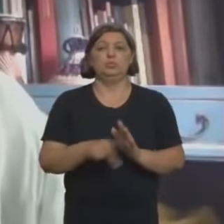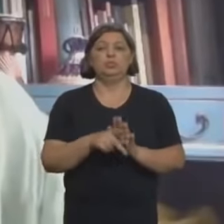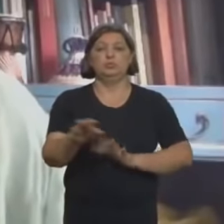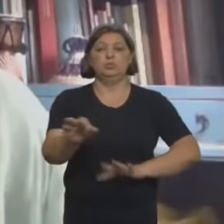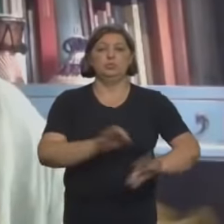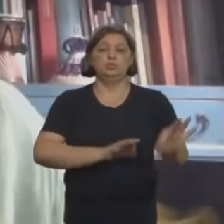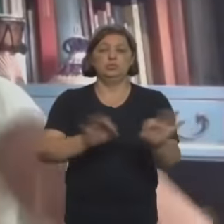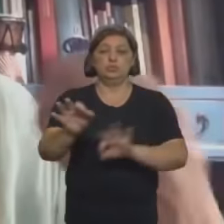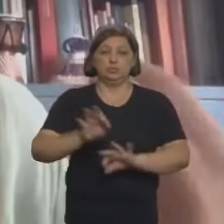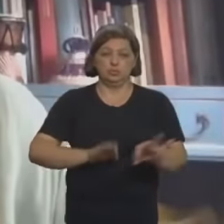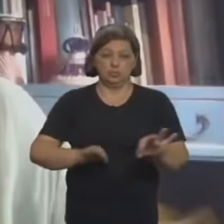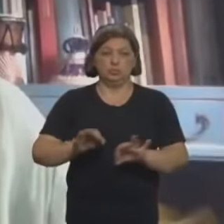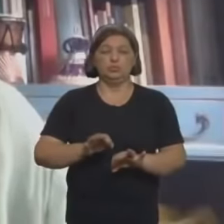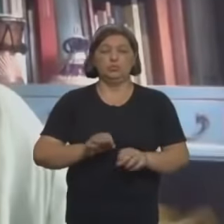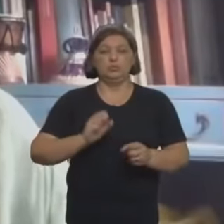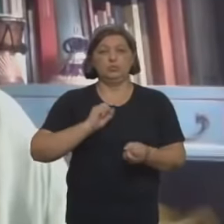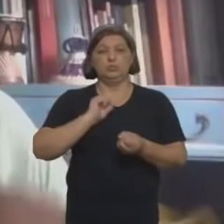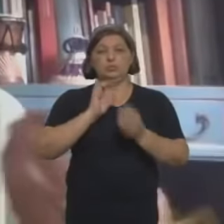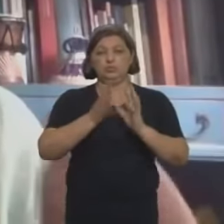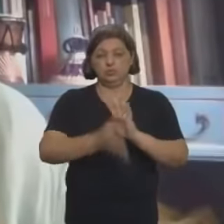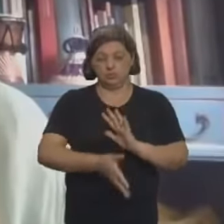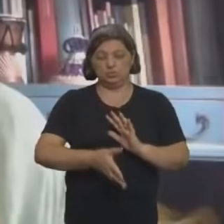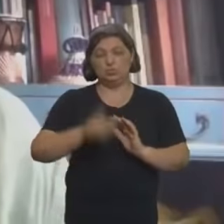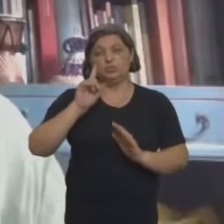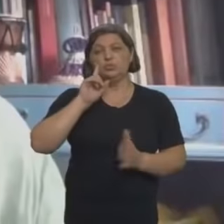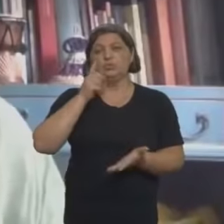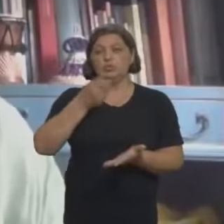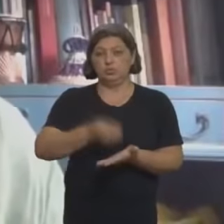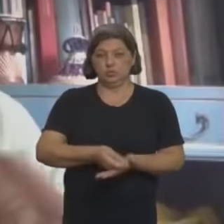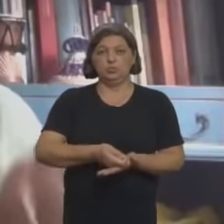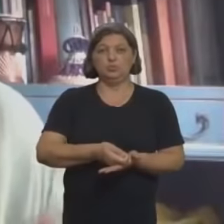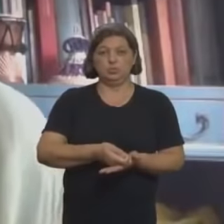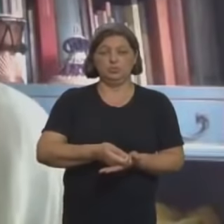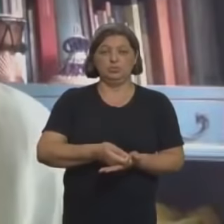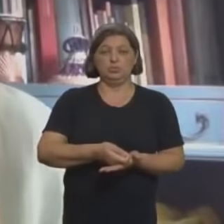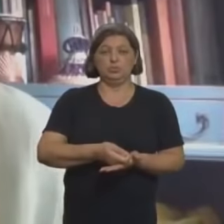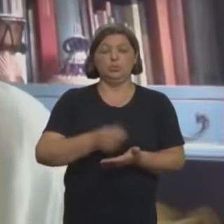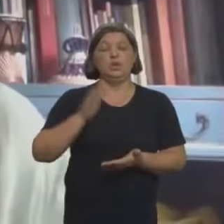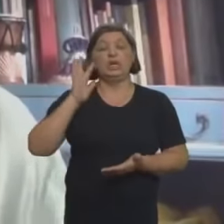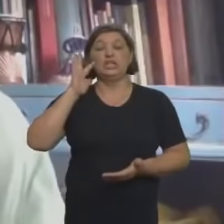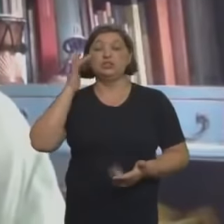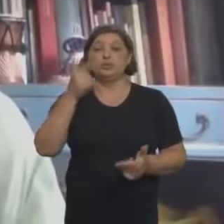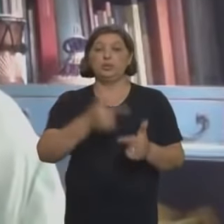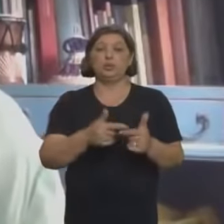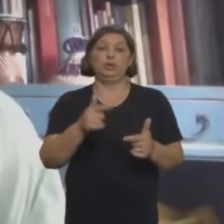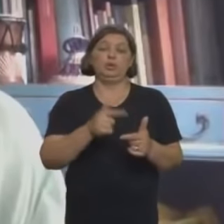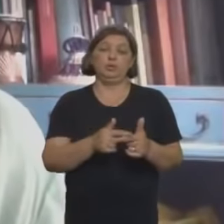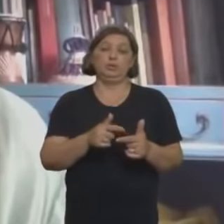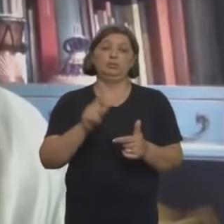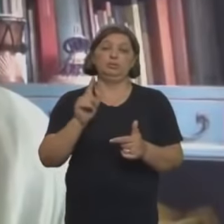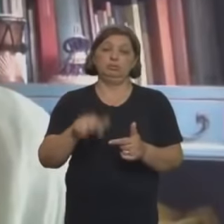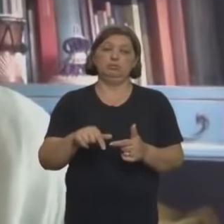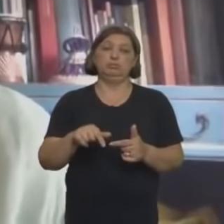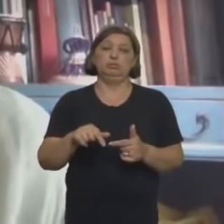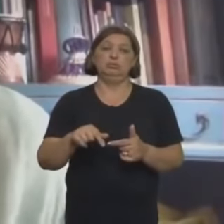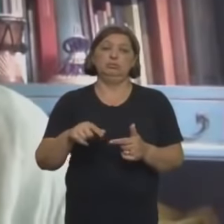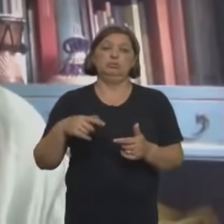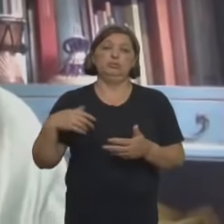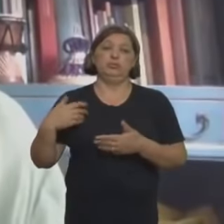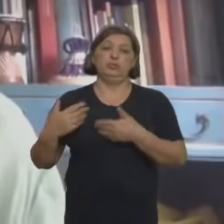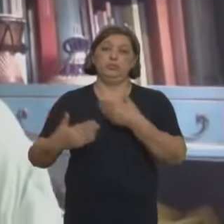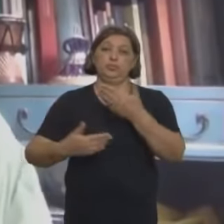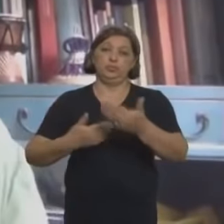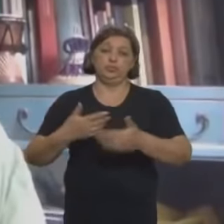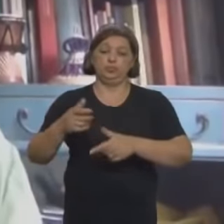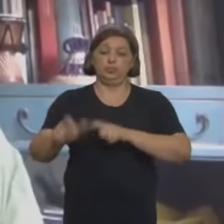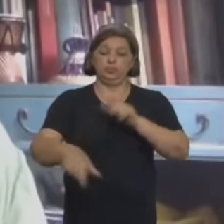planejar né, as suas ações, as suas decisões, a forma de resolver os seus problemas. Isso vai dando para os